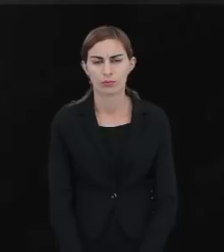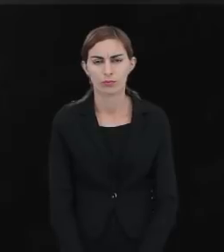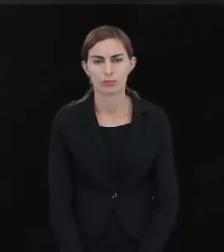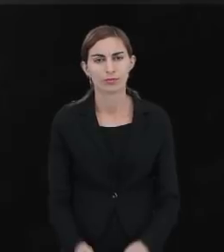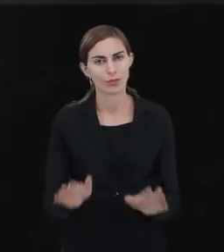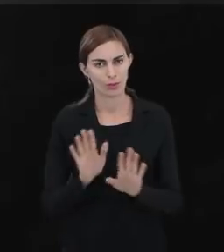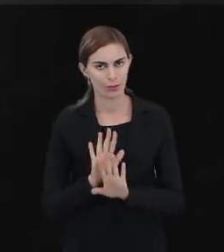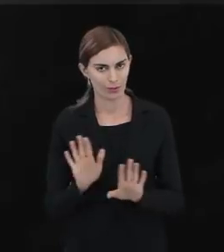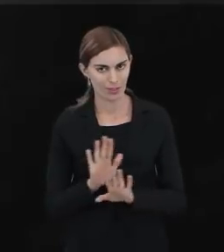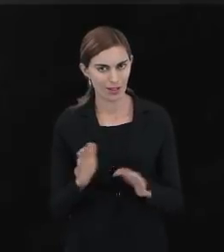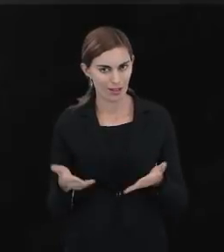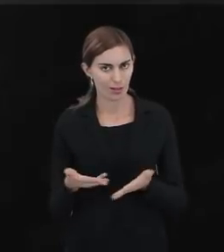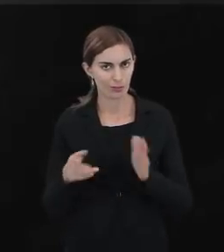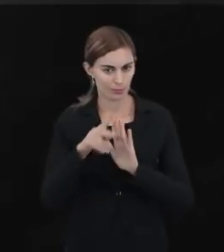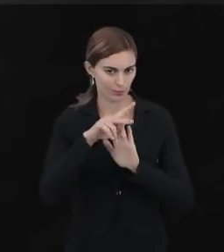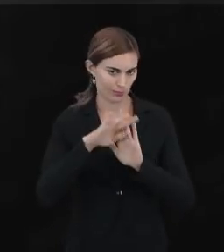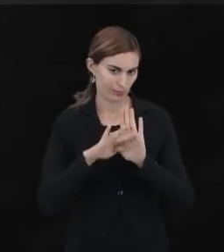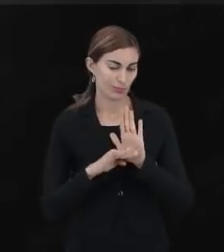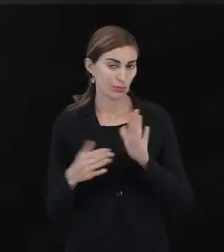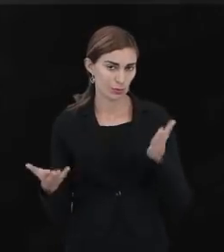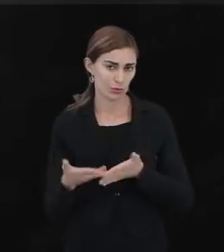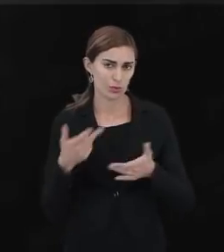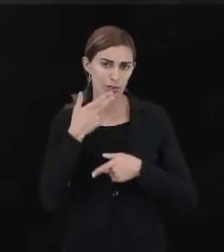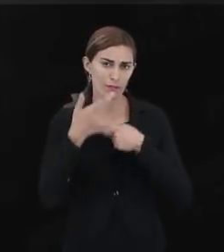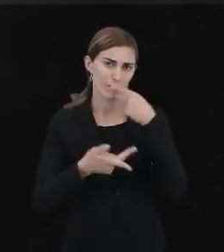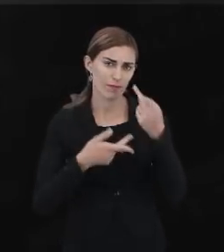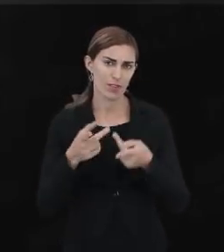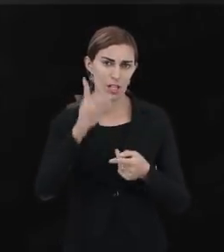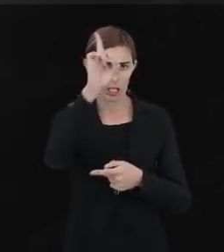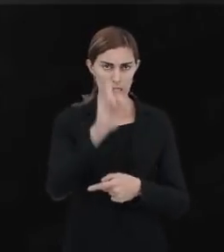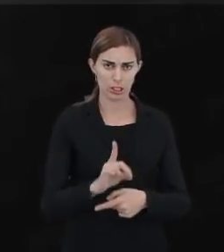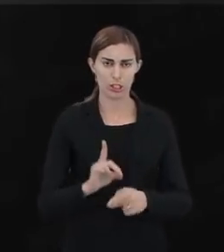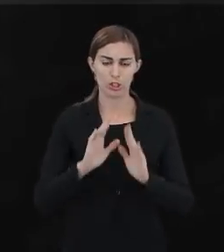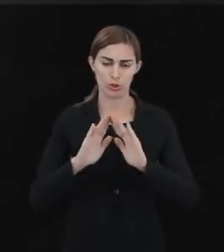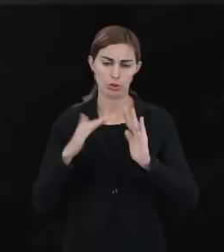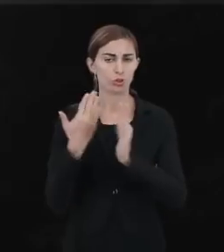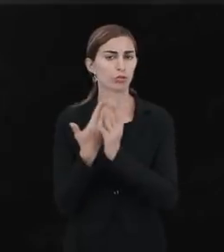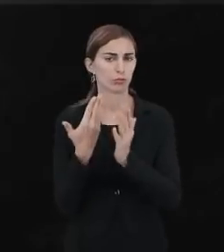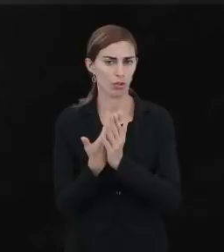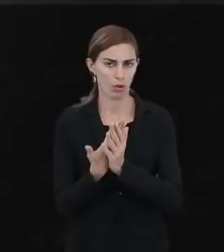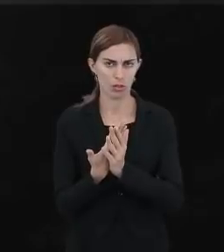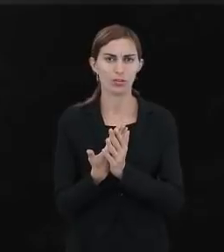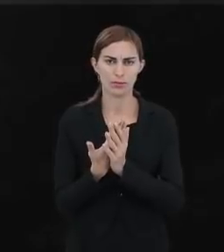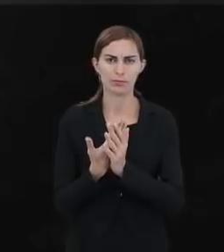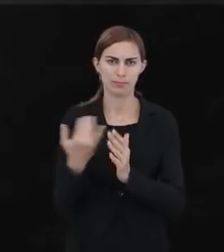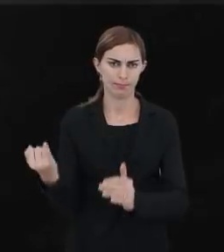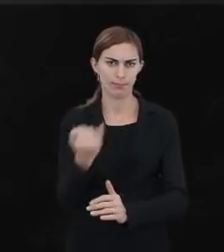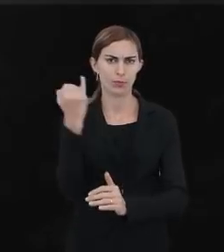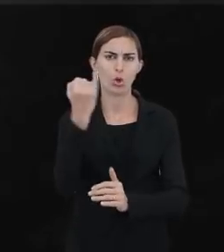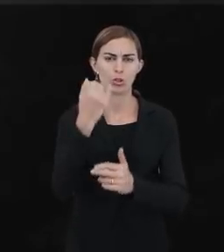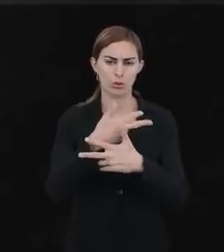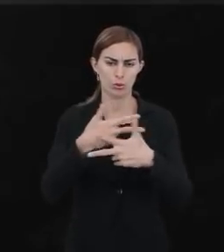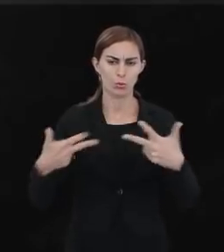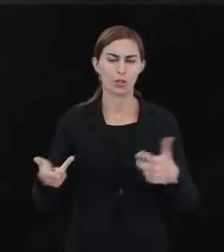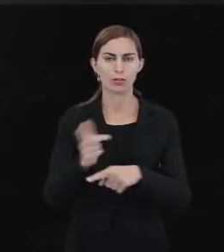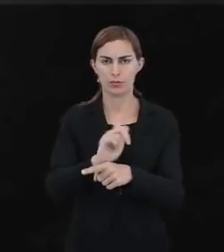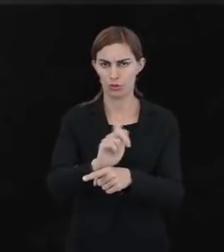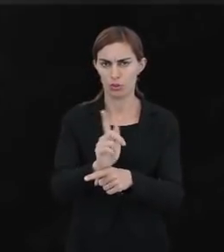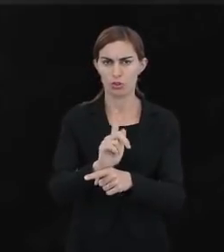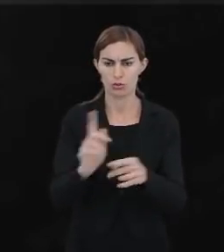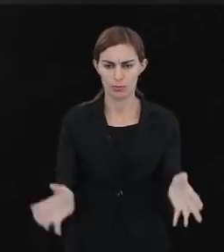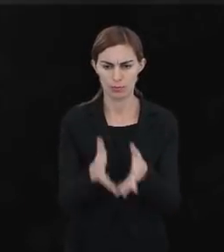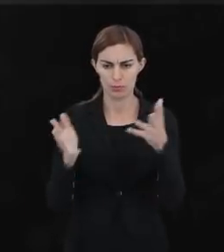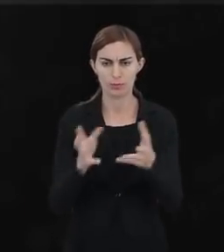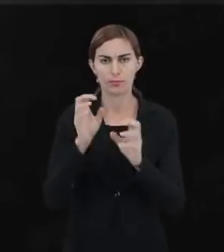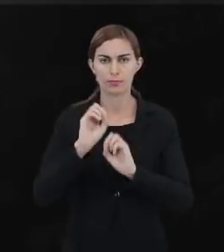olá no programa de hoje vamos falar sobre os diretores de escola essenciais para a qualidade da gestão e para a